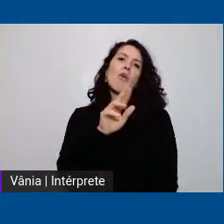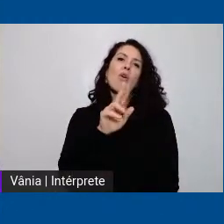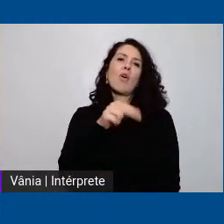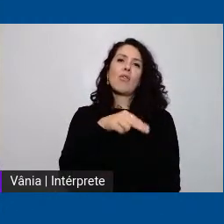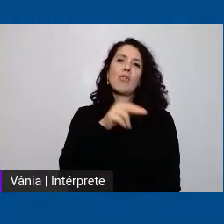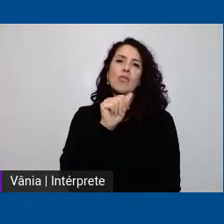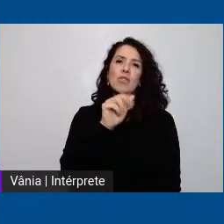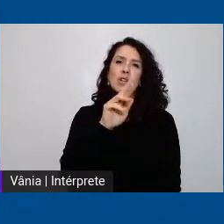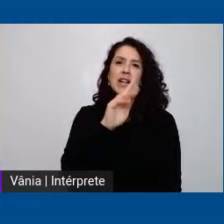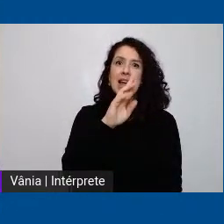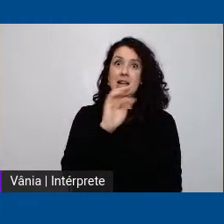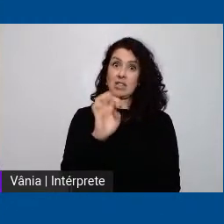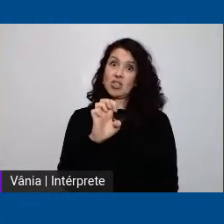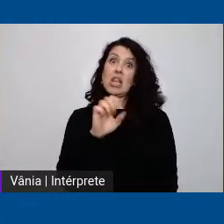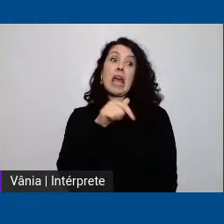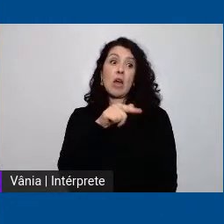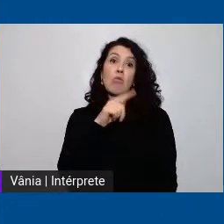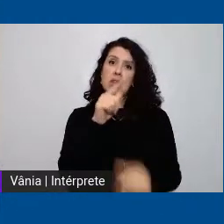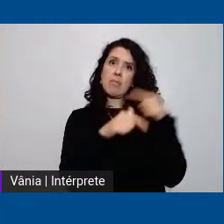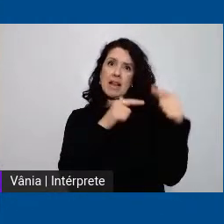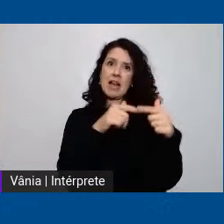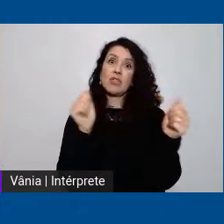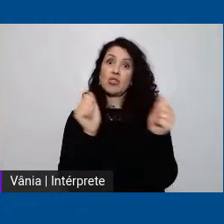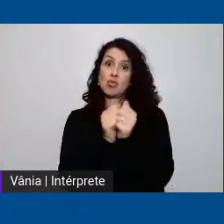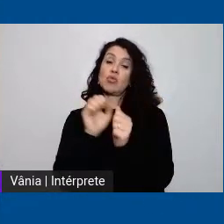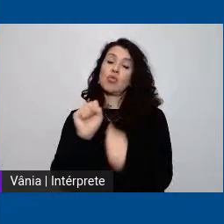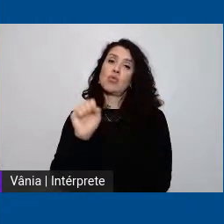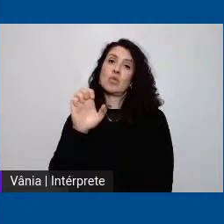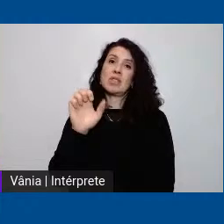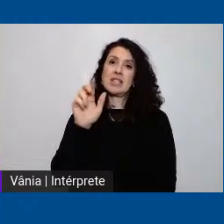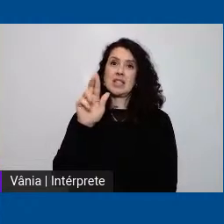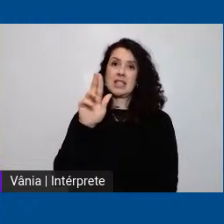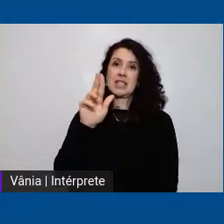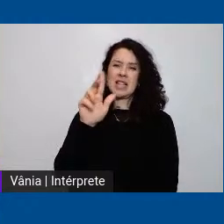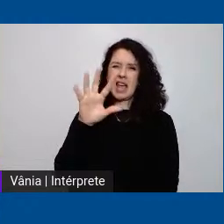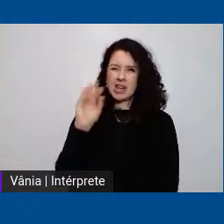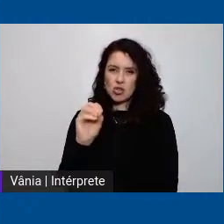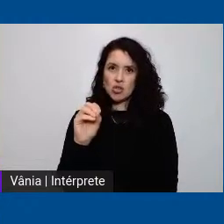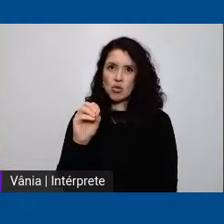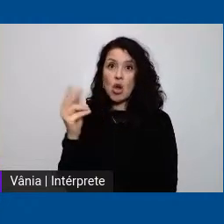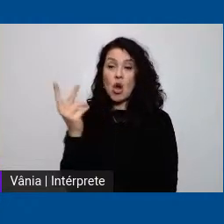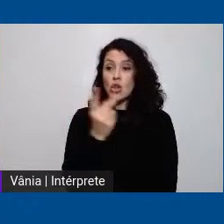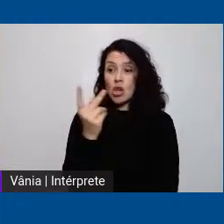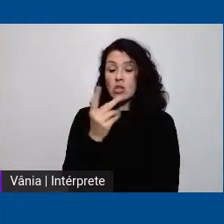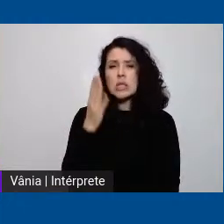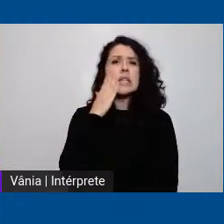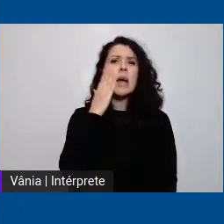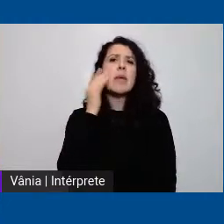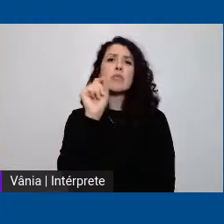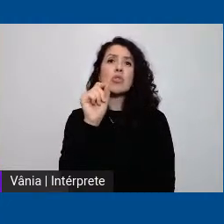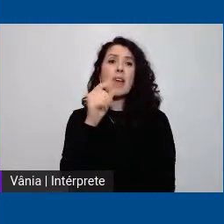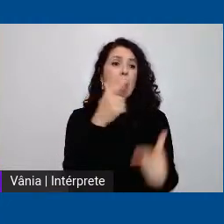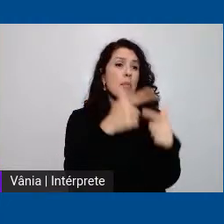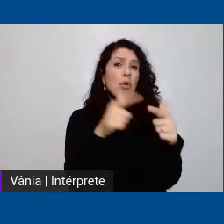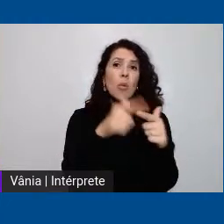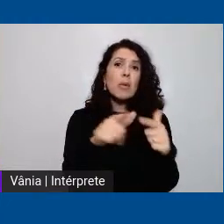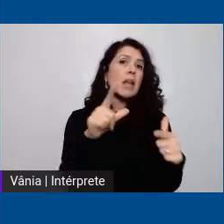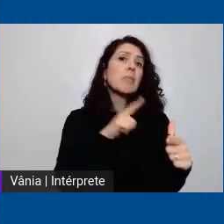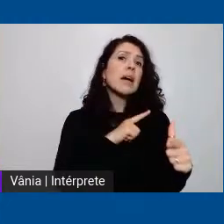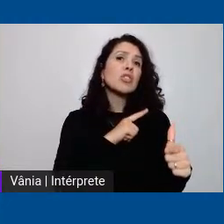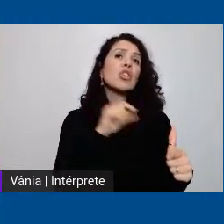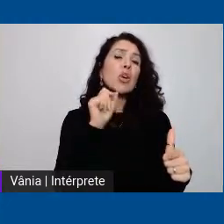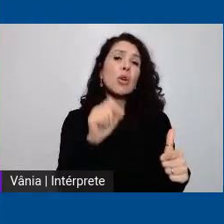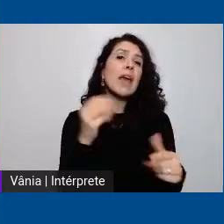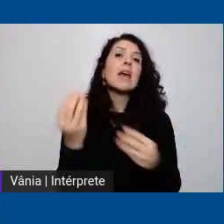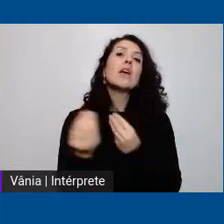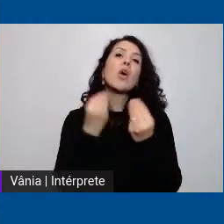também foi meu colega na Funarte, né? O nosso problema principal era o quê? A